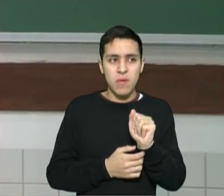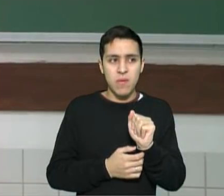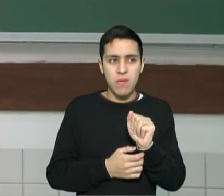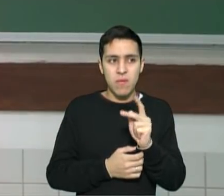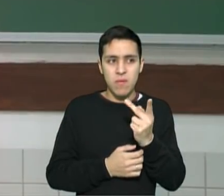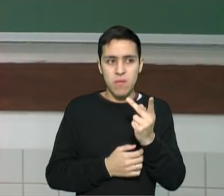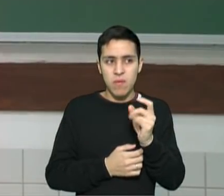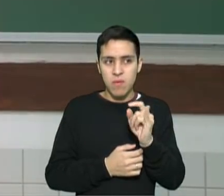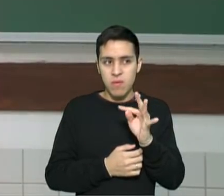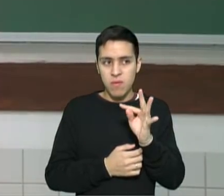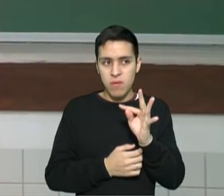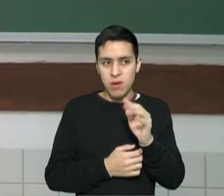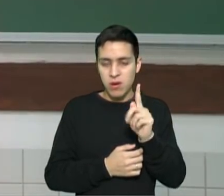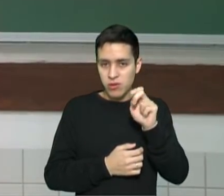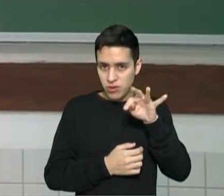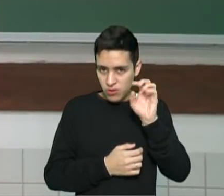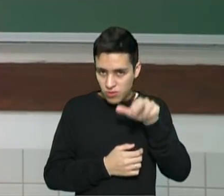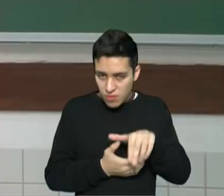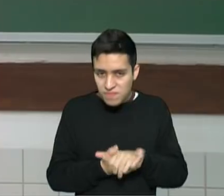conhecido